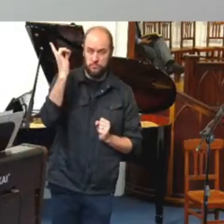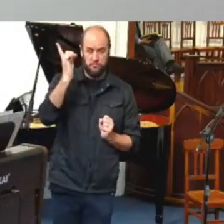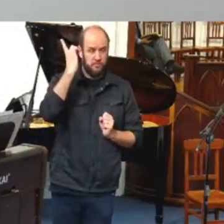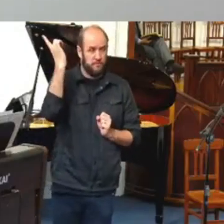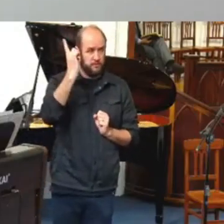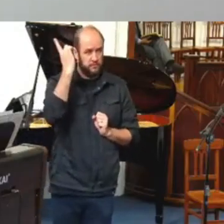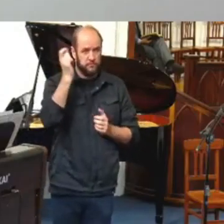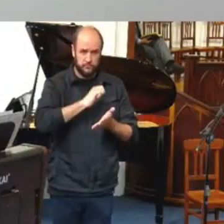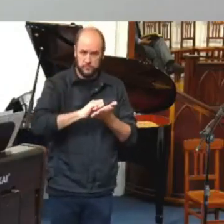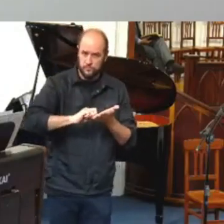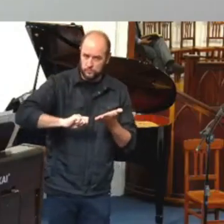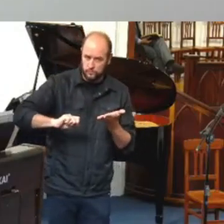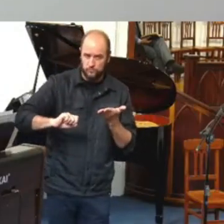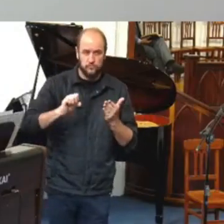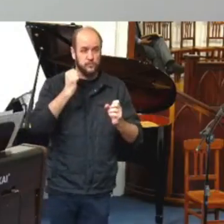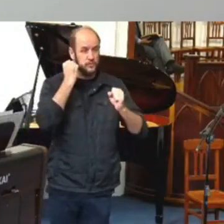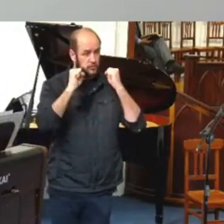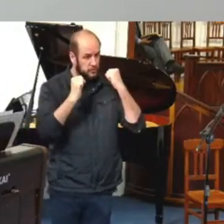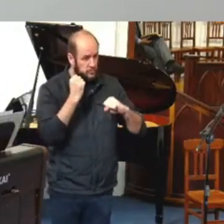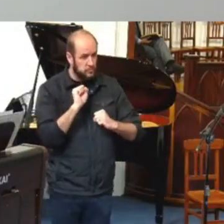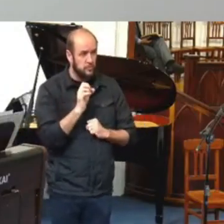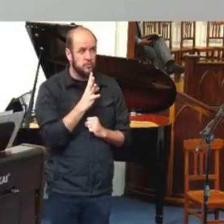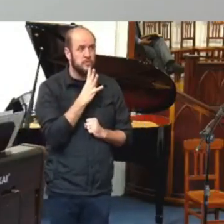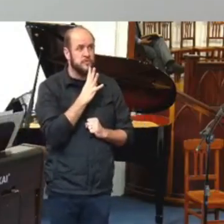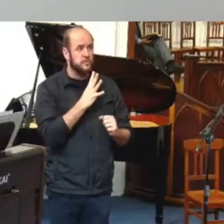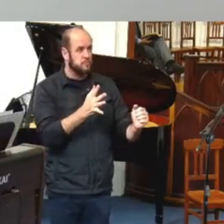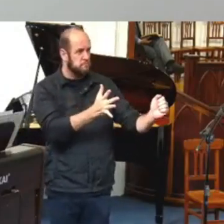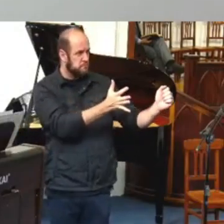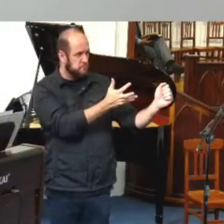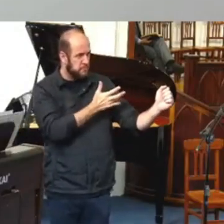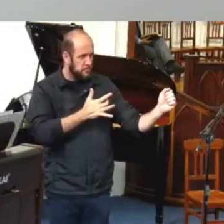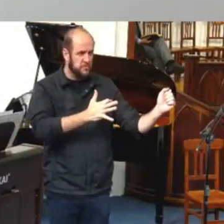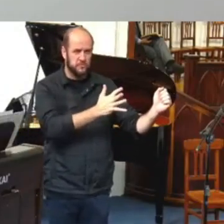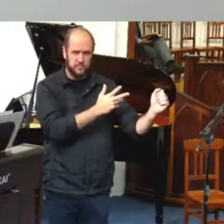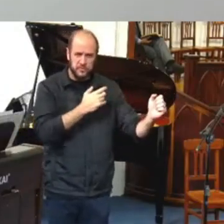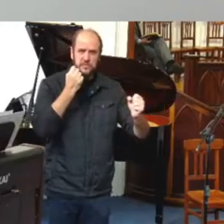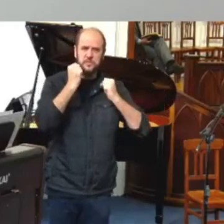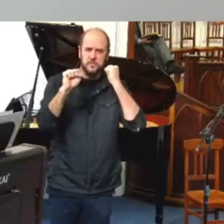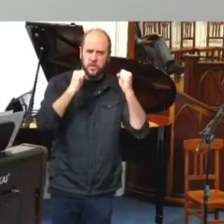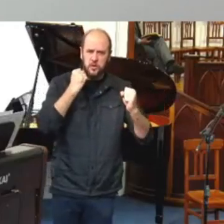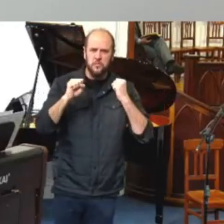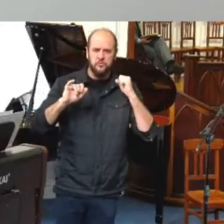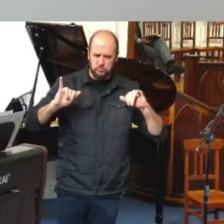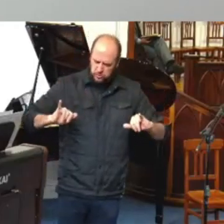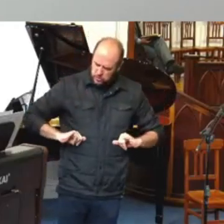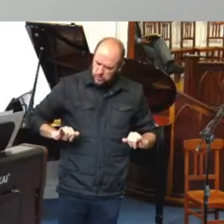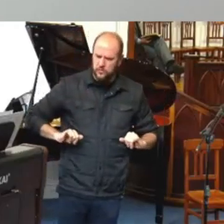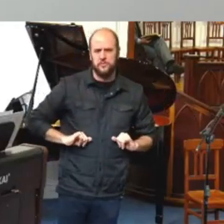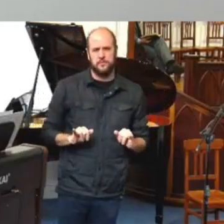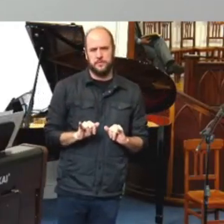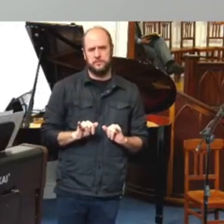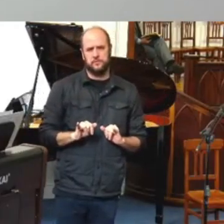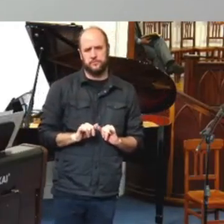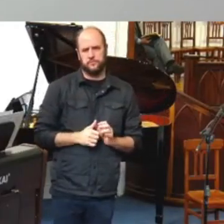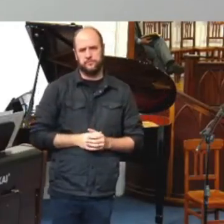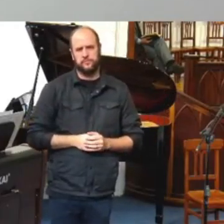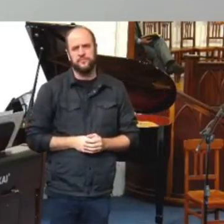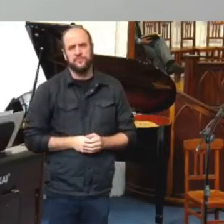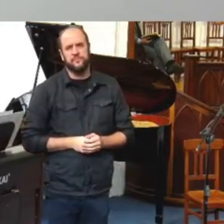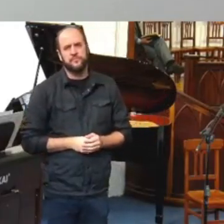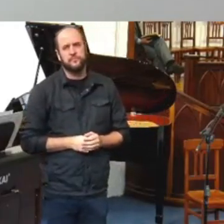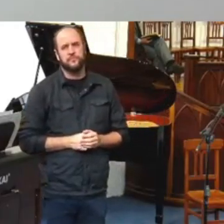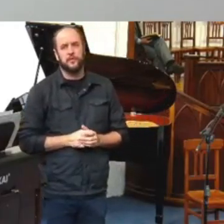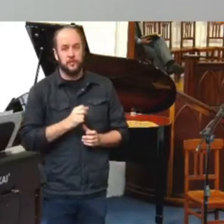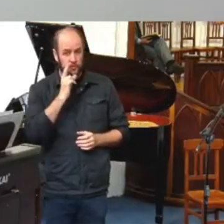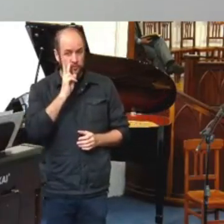Davi, é um salmo reconhecido no Saltério como um salmo de lamento ou salmo penitencial. Como